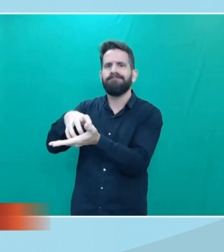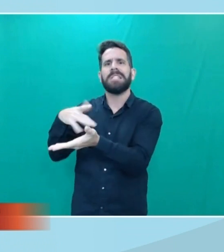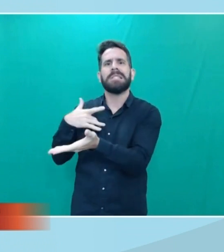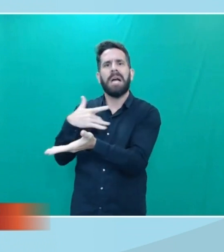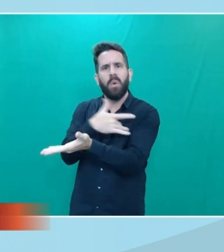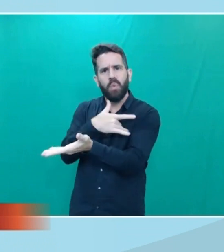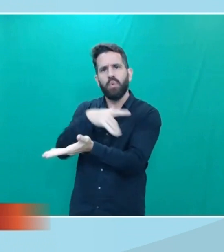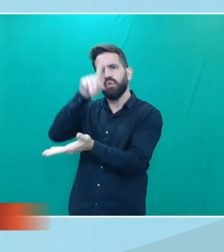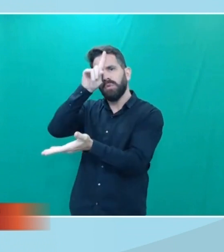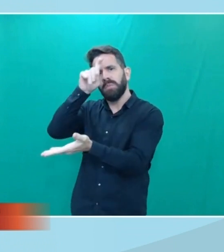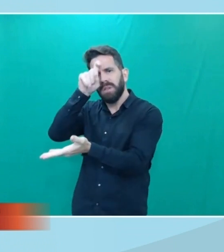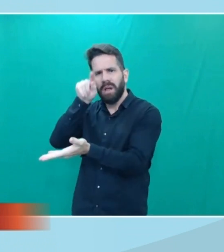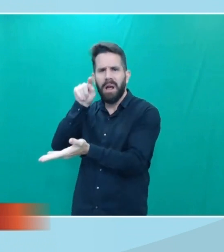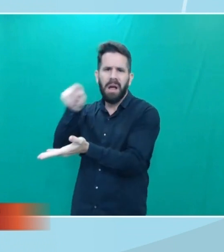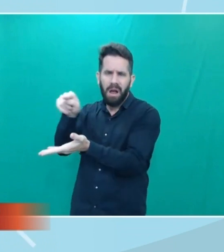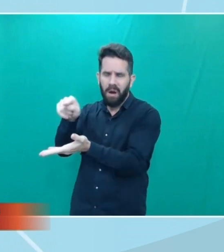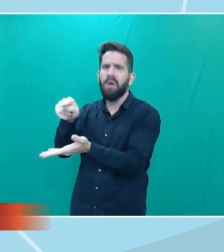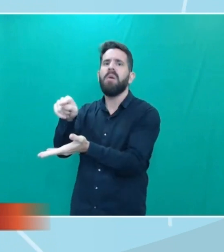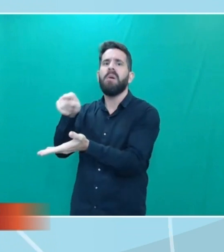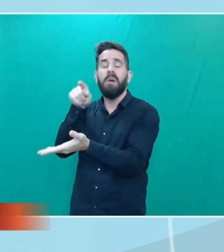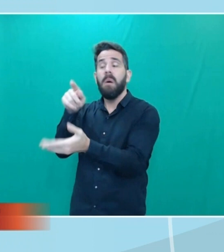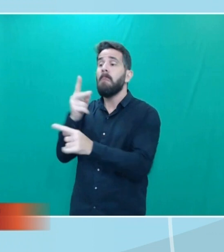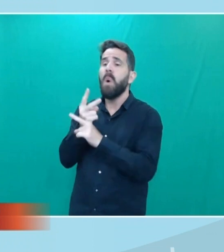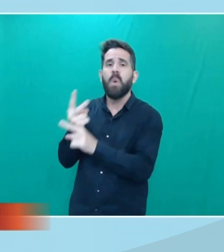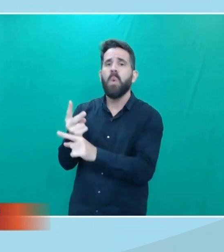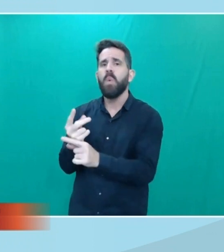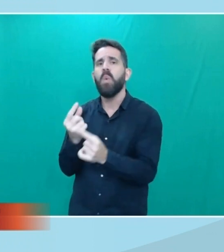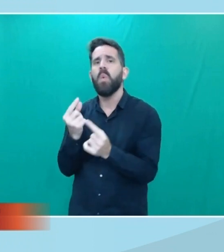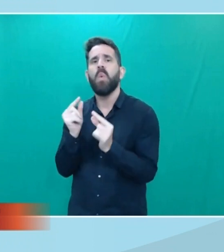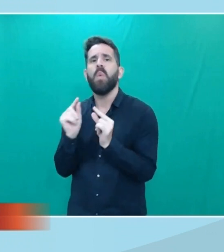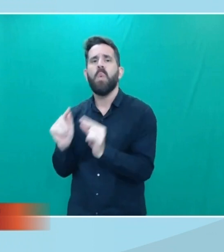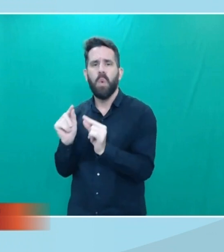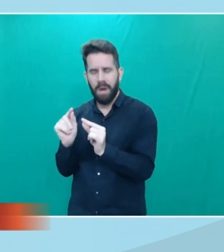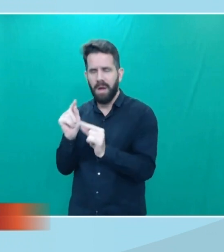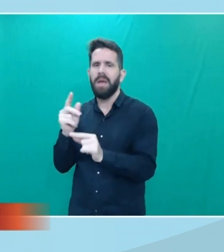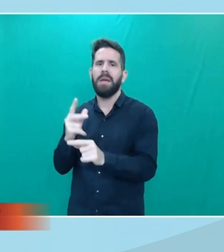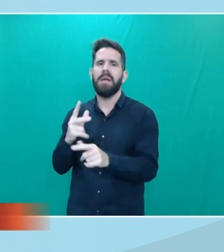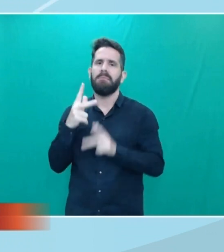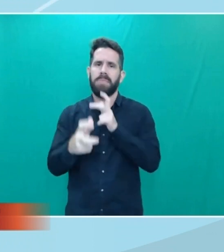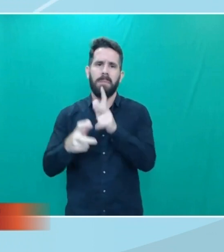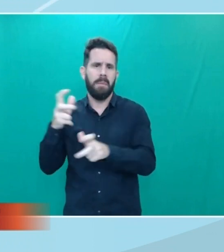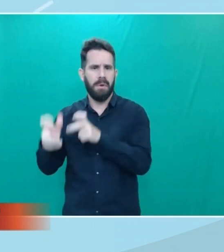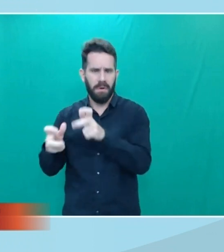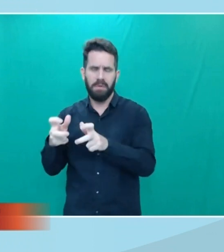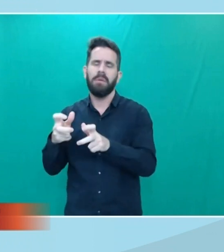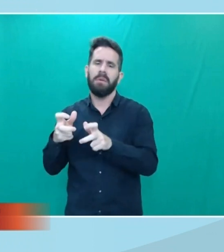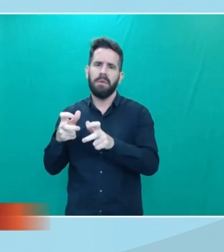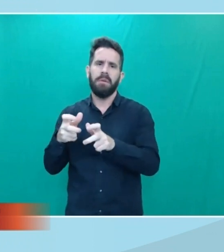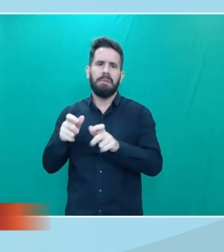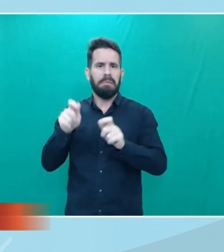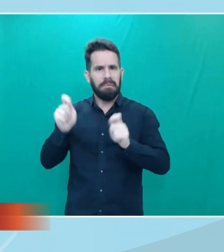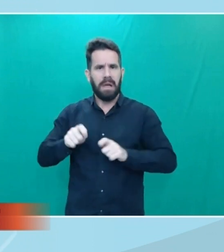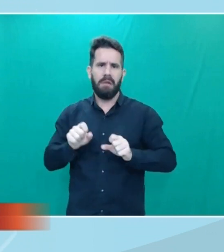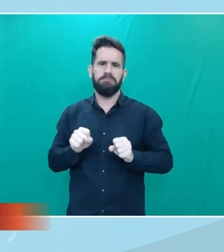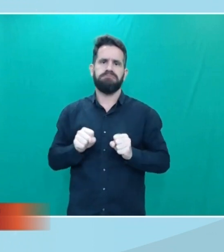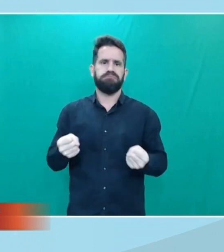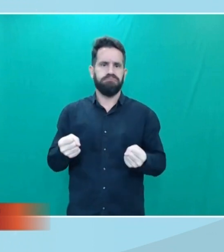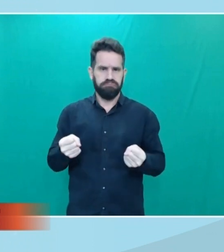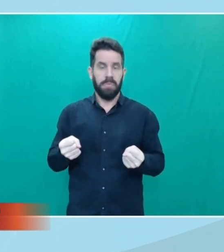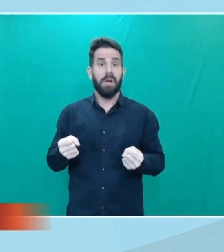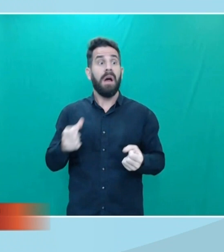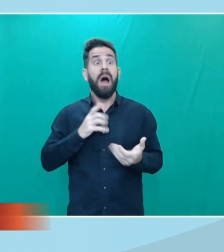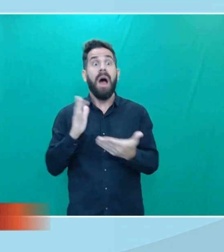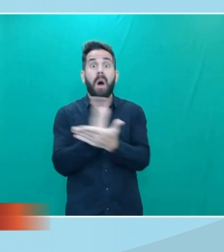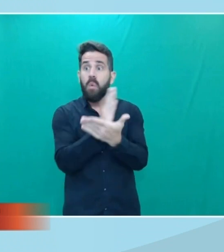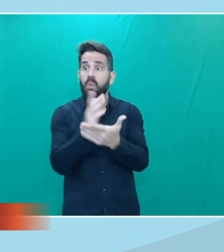deixa ela aí mais protegida da Covid-19. Muitos postos de saúde abrem até aos